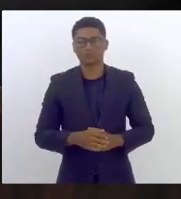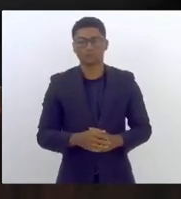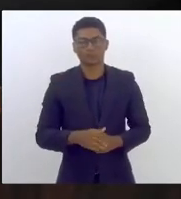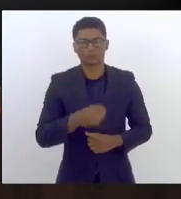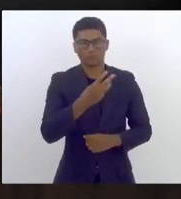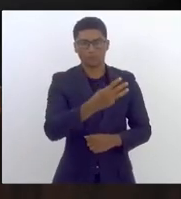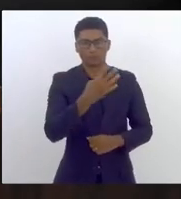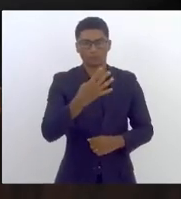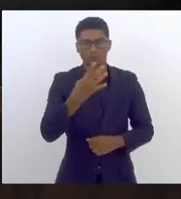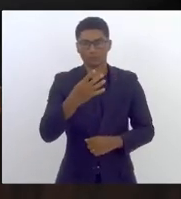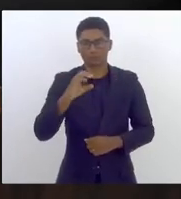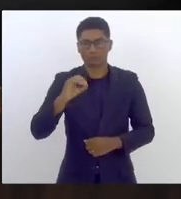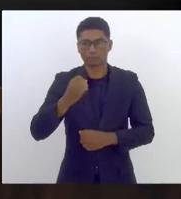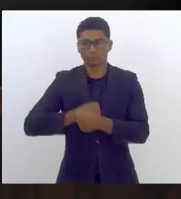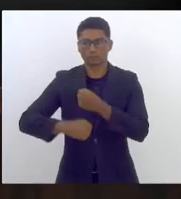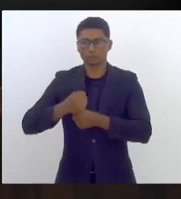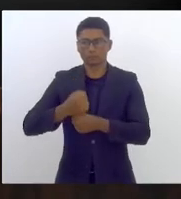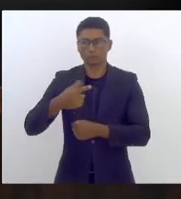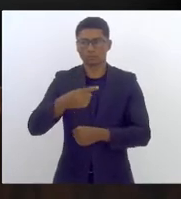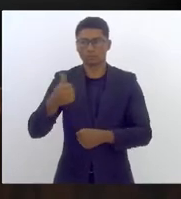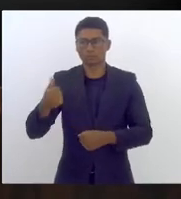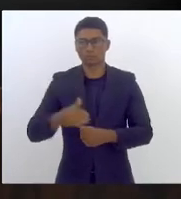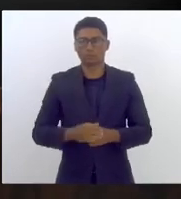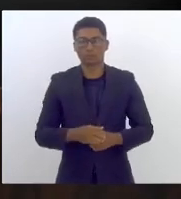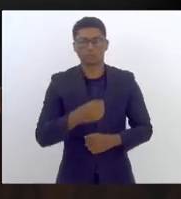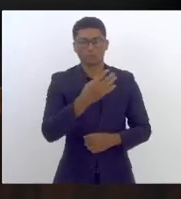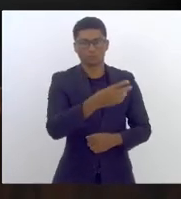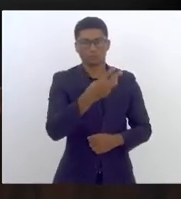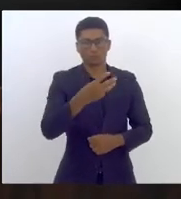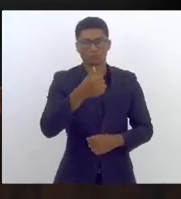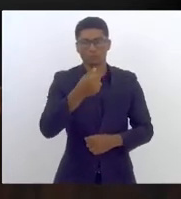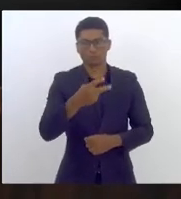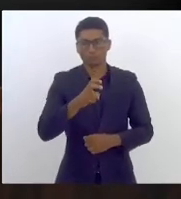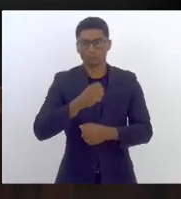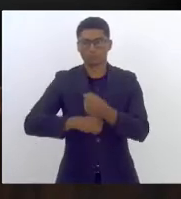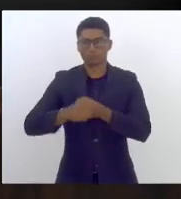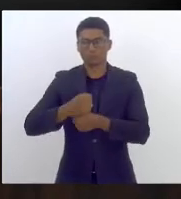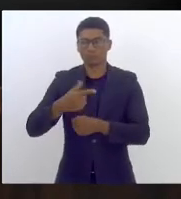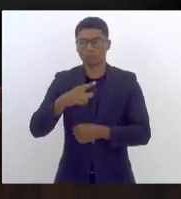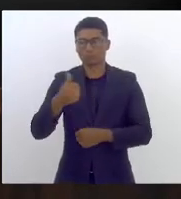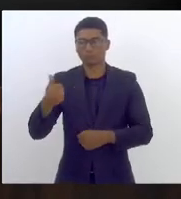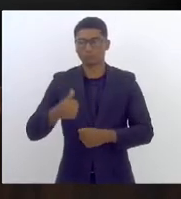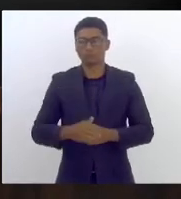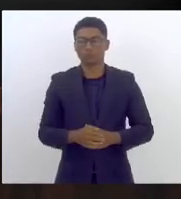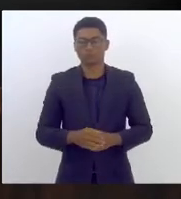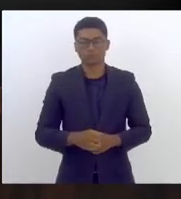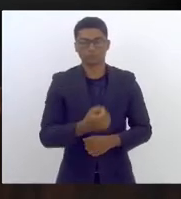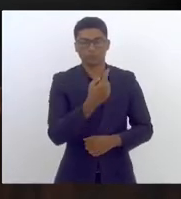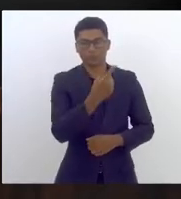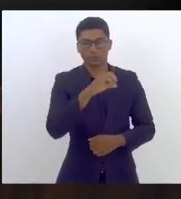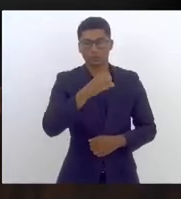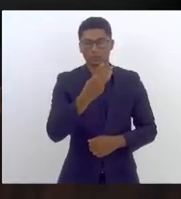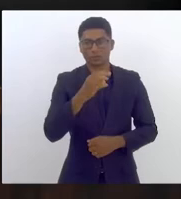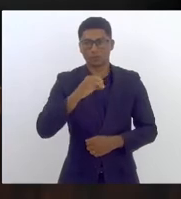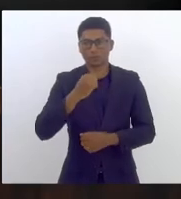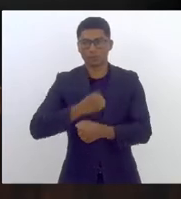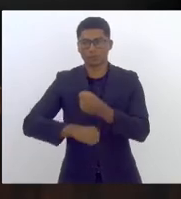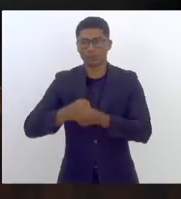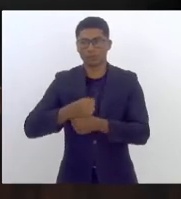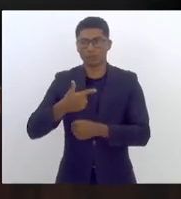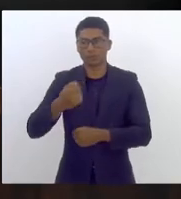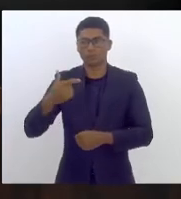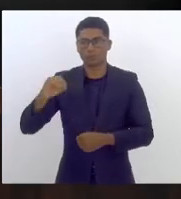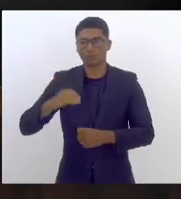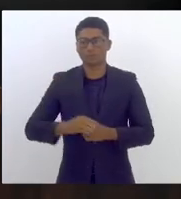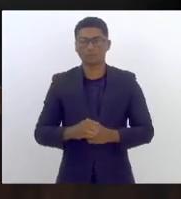3440 de 20 4 3 15 de 21 1939 de 20